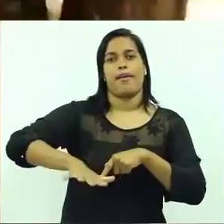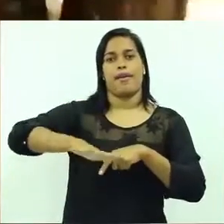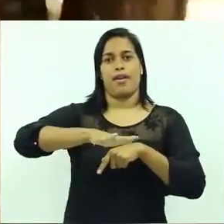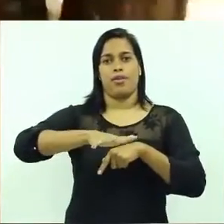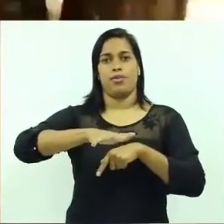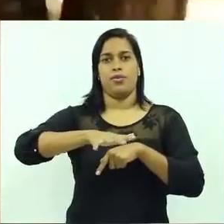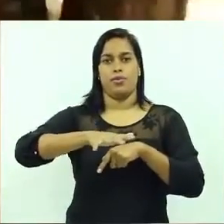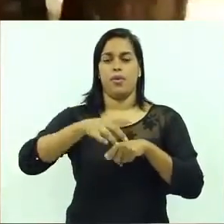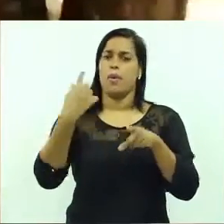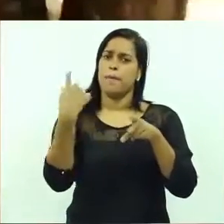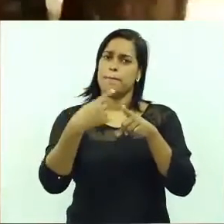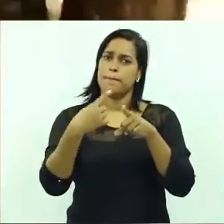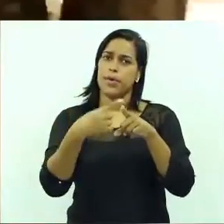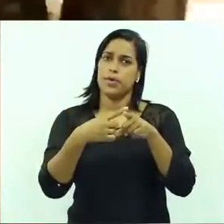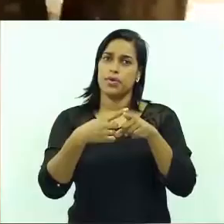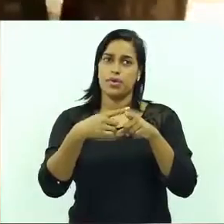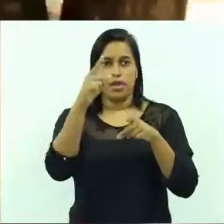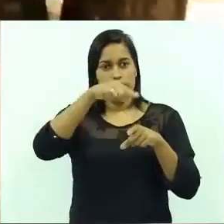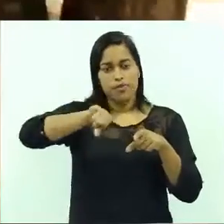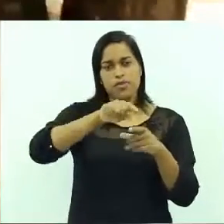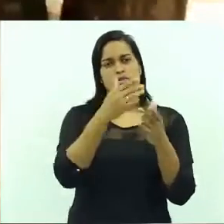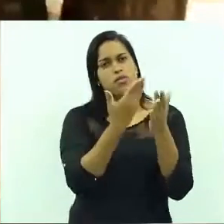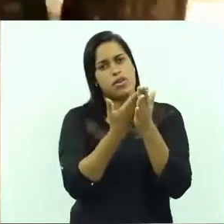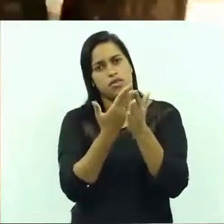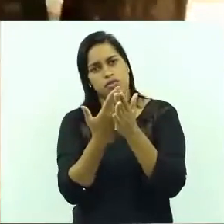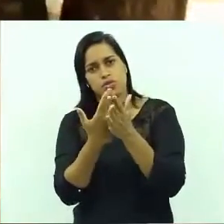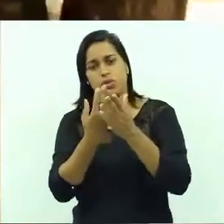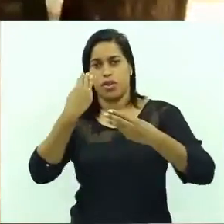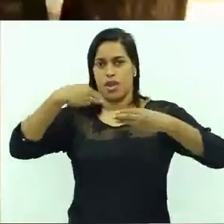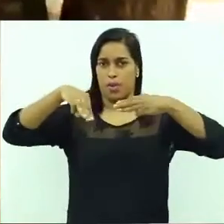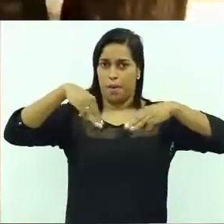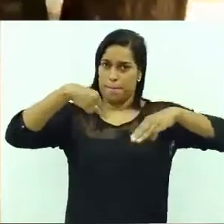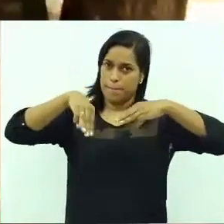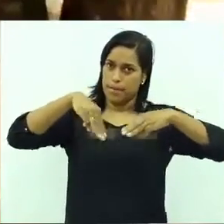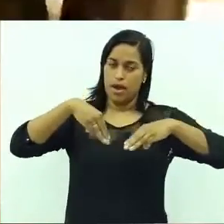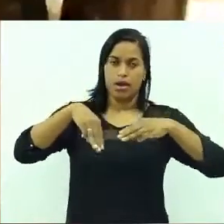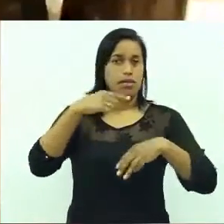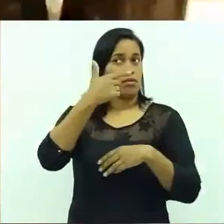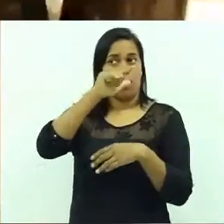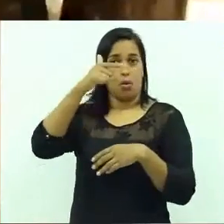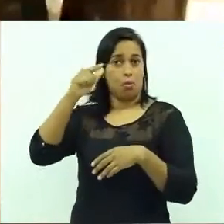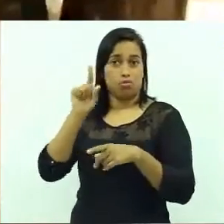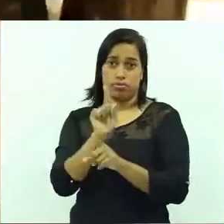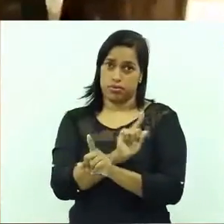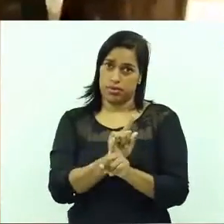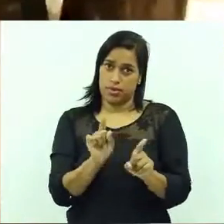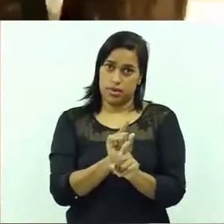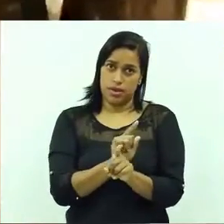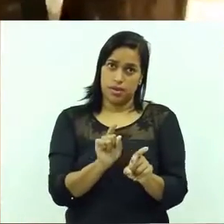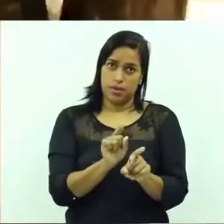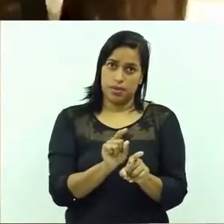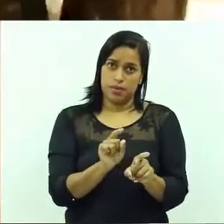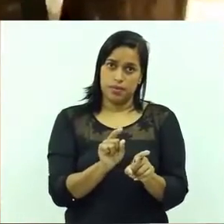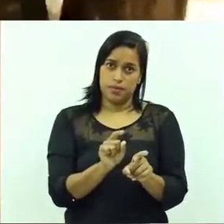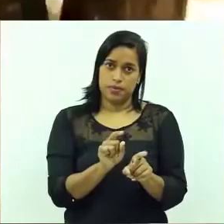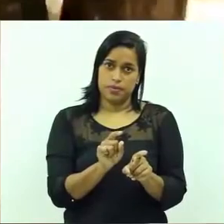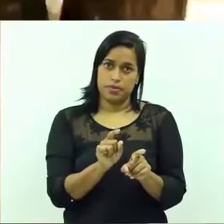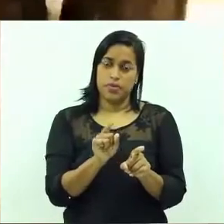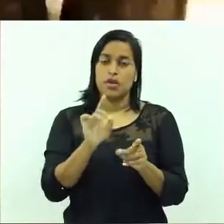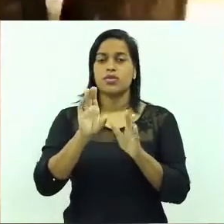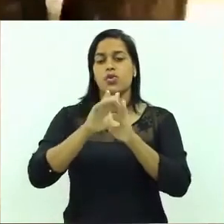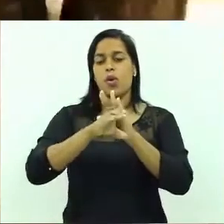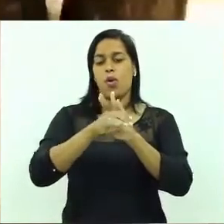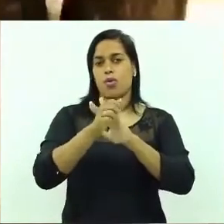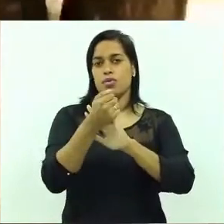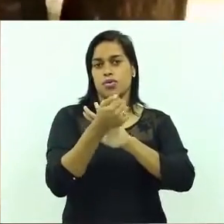vocês me permitam, muitos já estudaram marketing, outros não. Eu vou fazer eu vou trazer para vocês esse